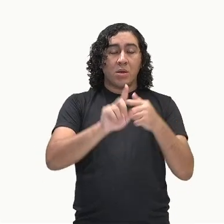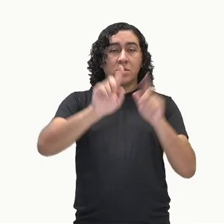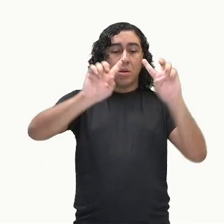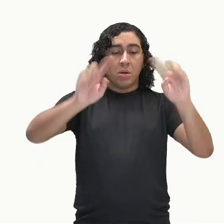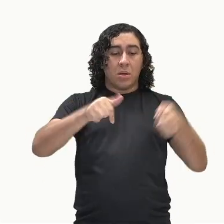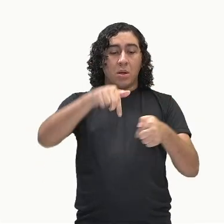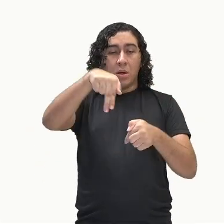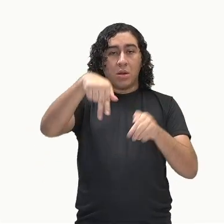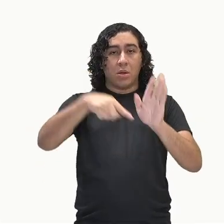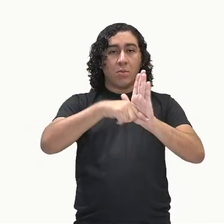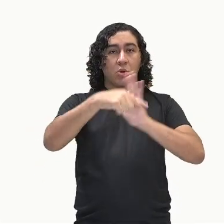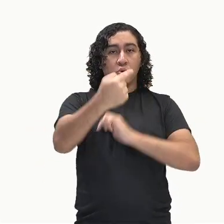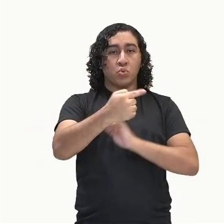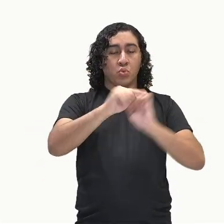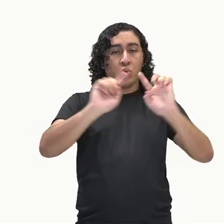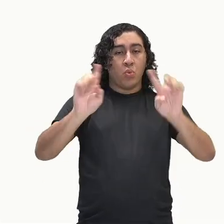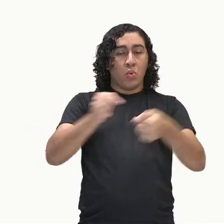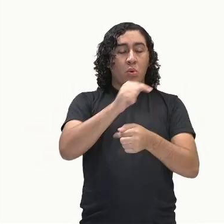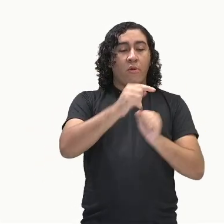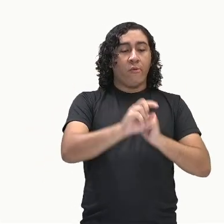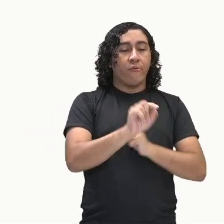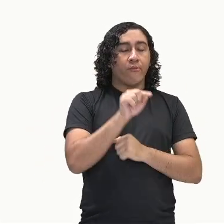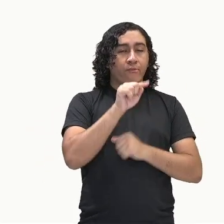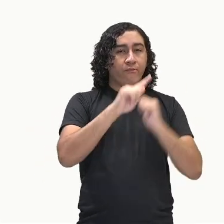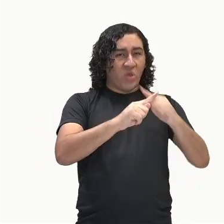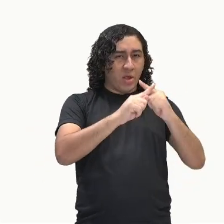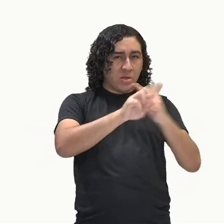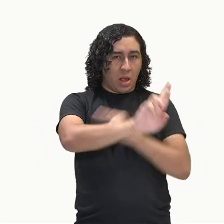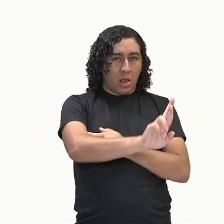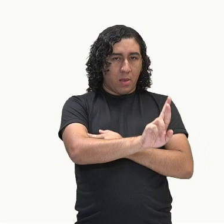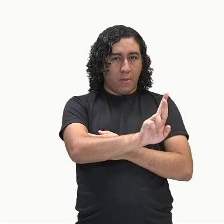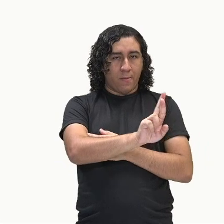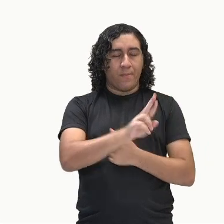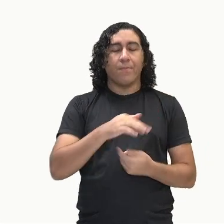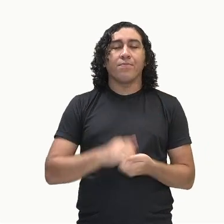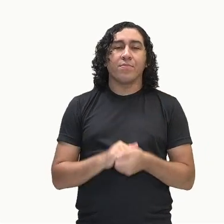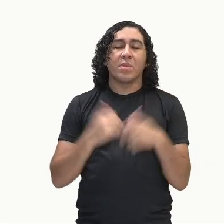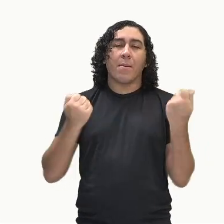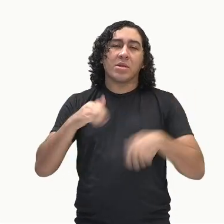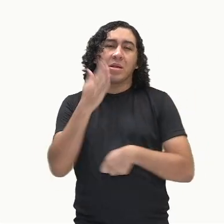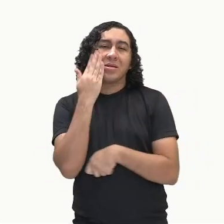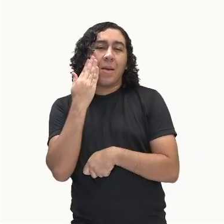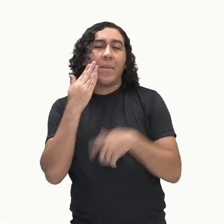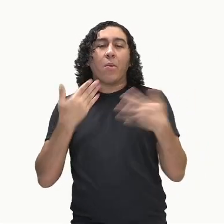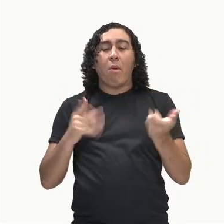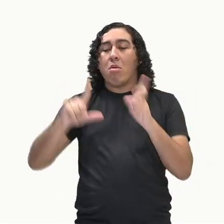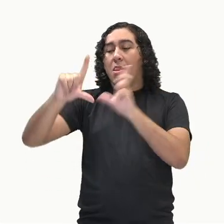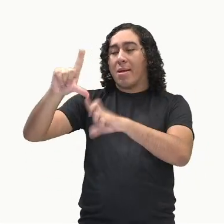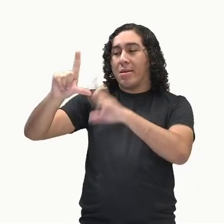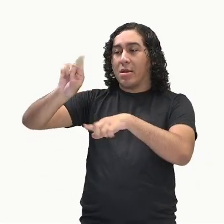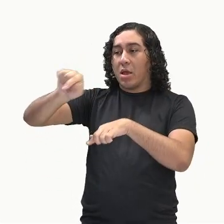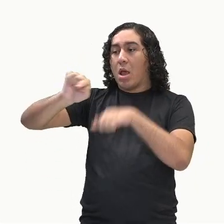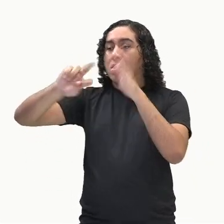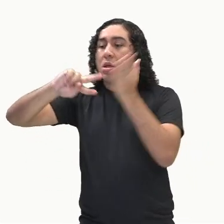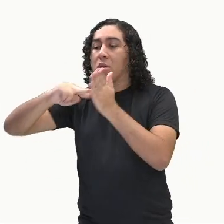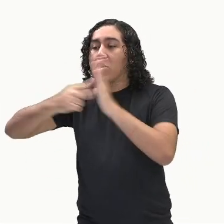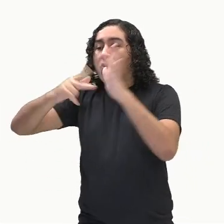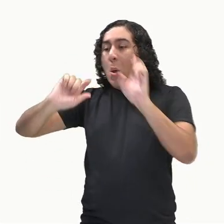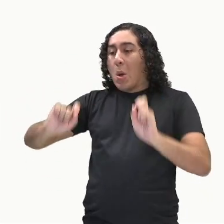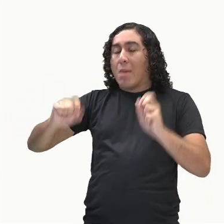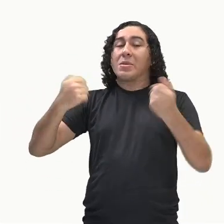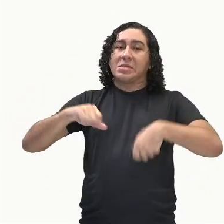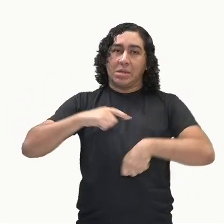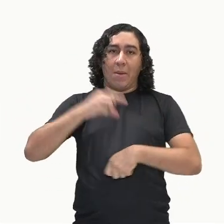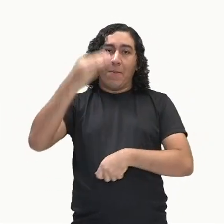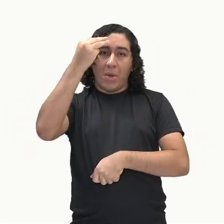N menos 1 vezes a razão. Então você tem que saber o que significa cada termo desse daí. Porque